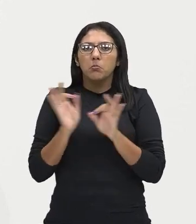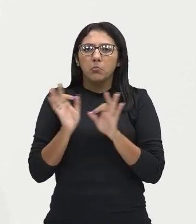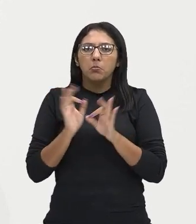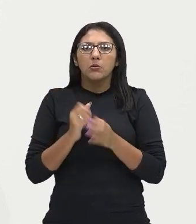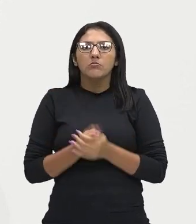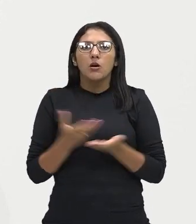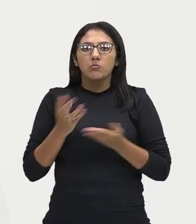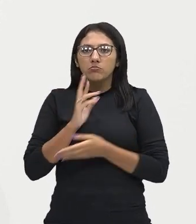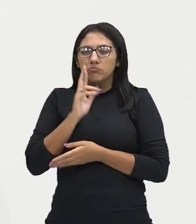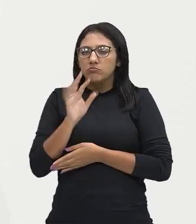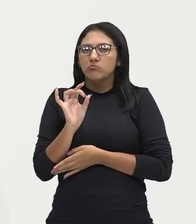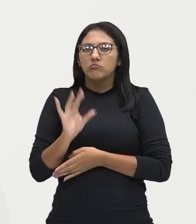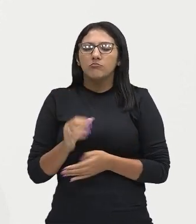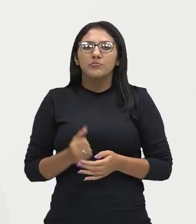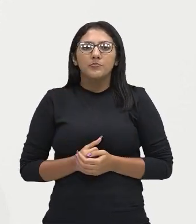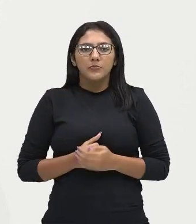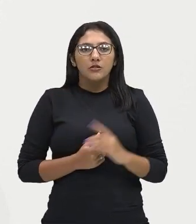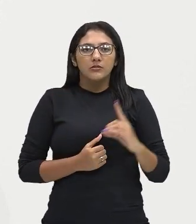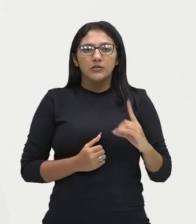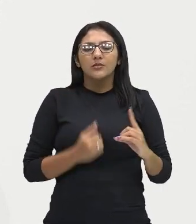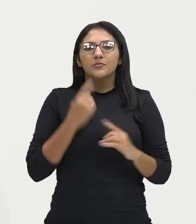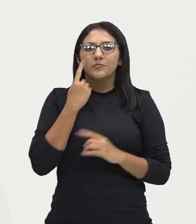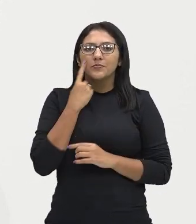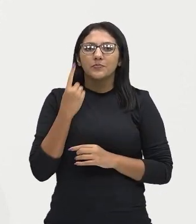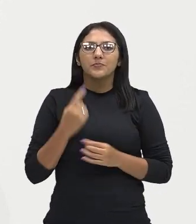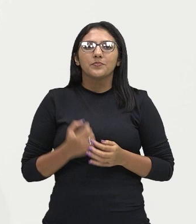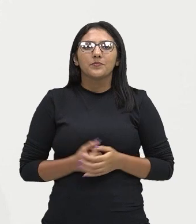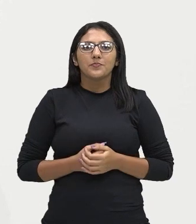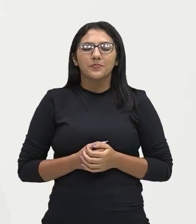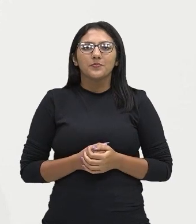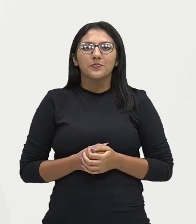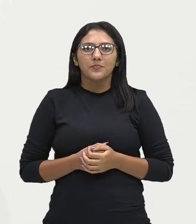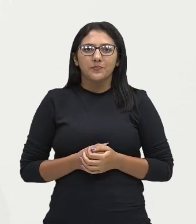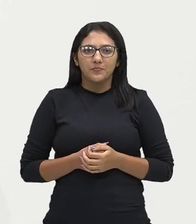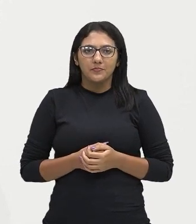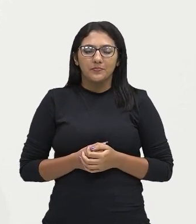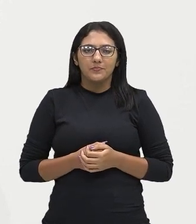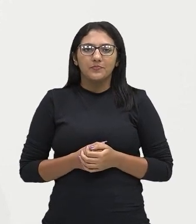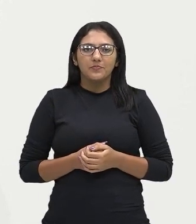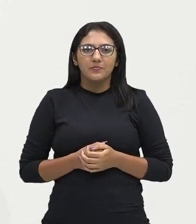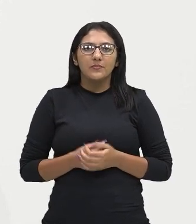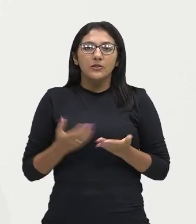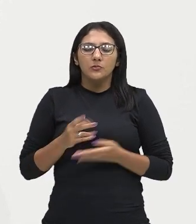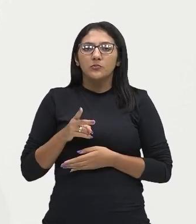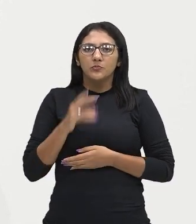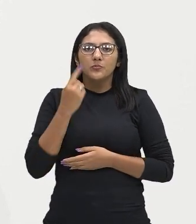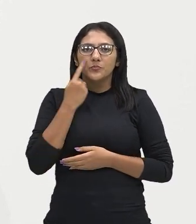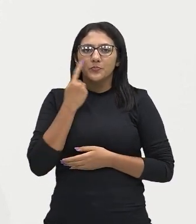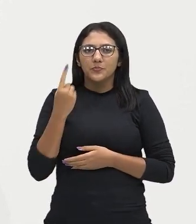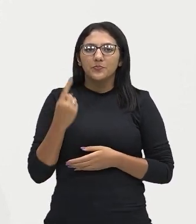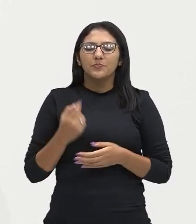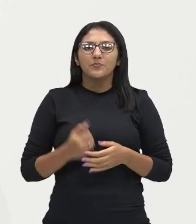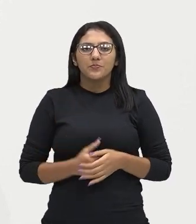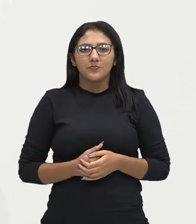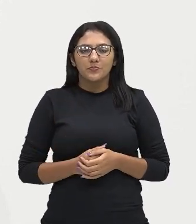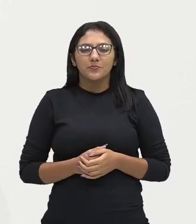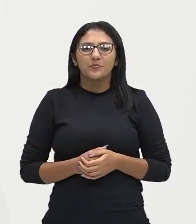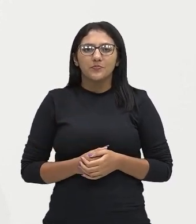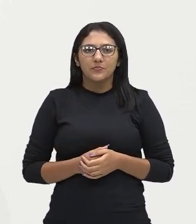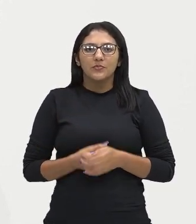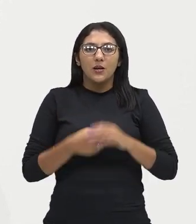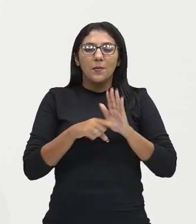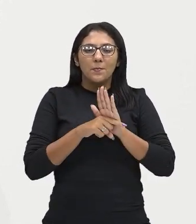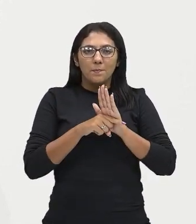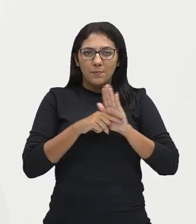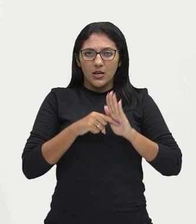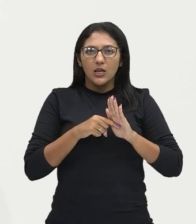letra C. Vamos na letra D, fazer aqui embaixo. Muito bem, pessoal. Continuando aqui na nossa letra D, nós temos então